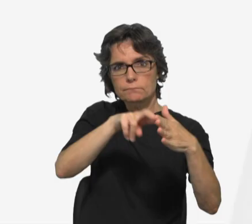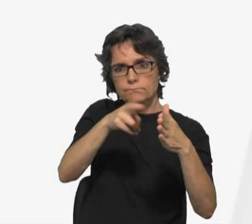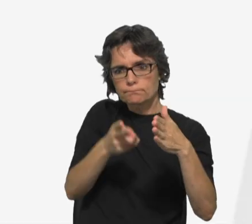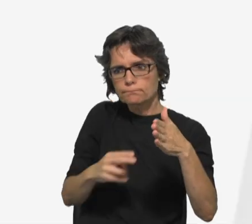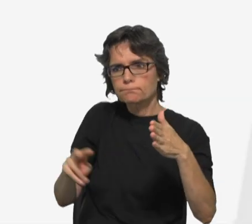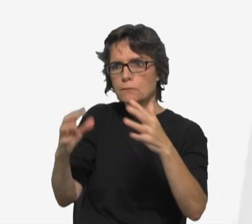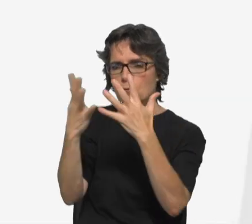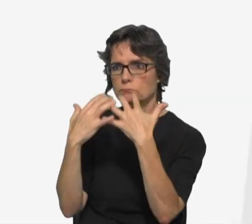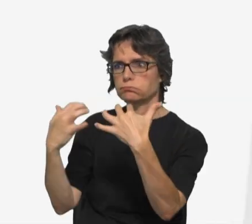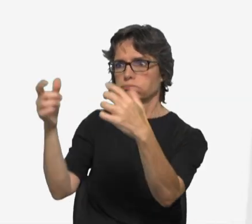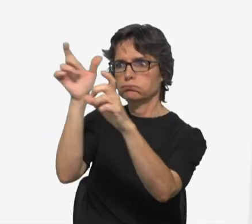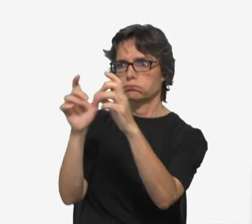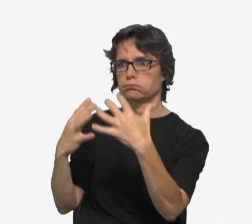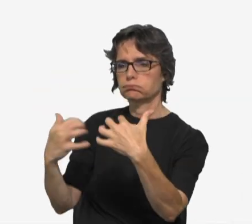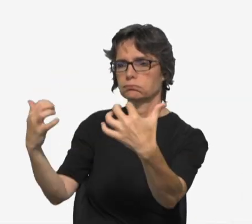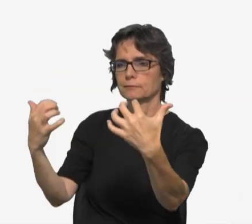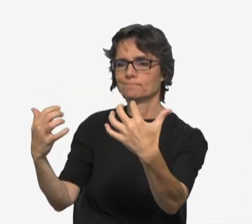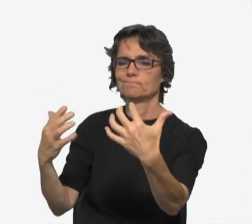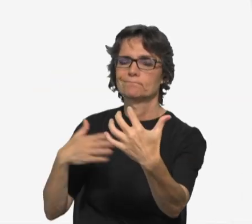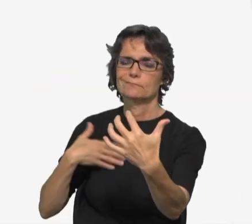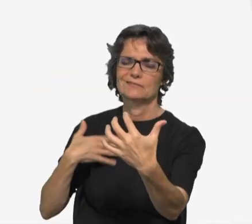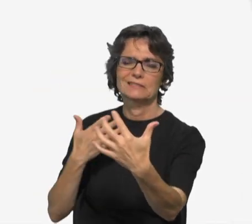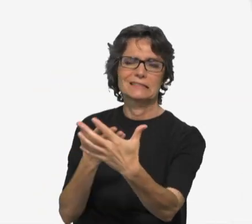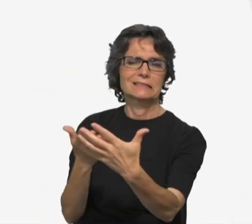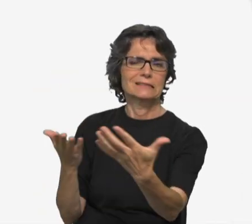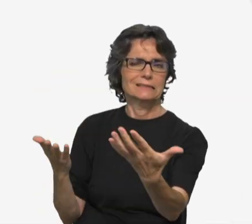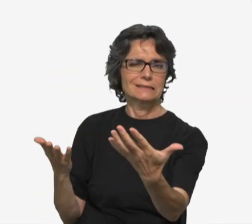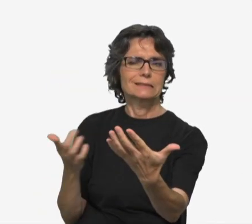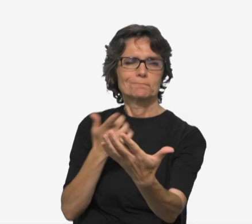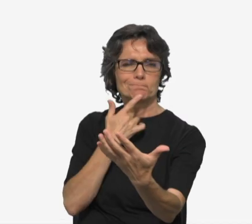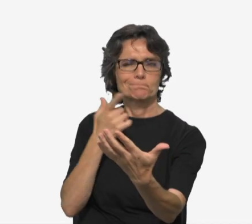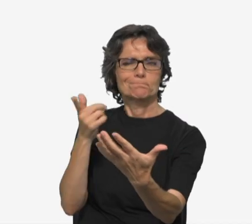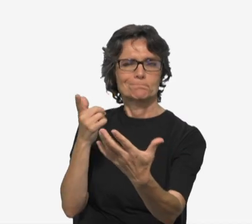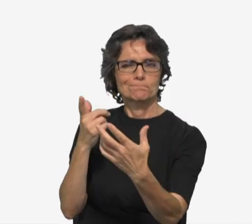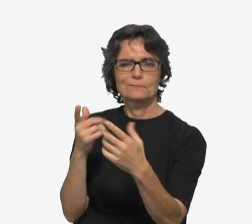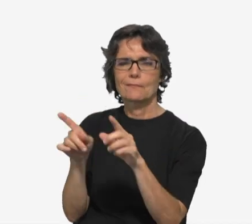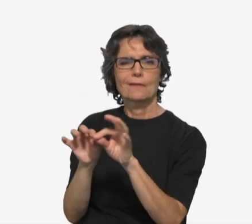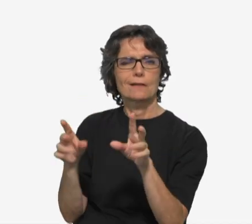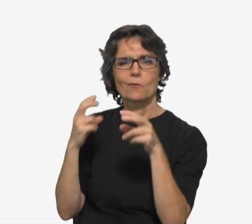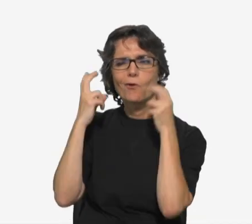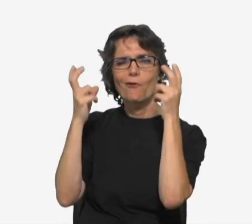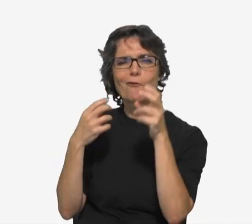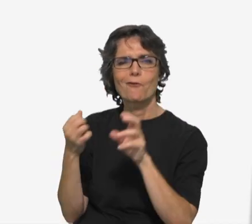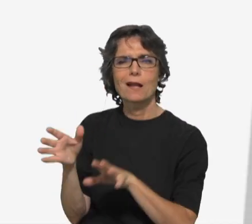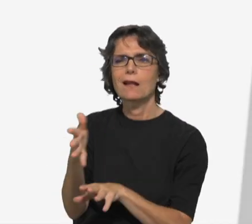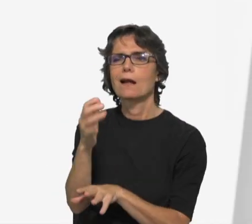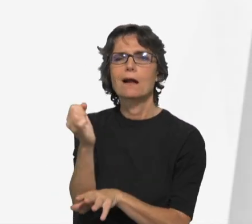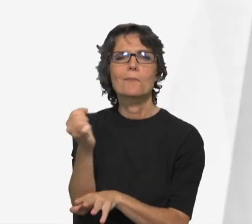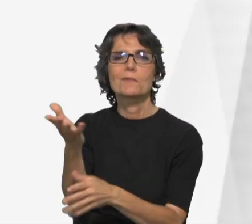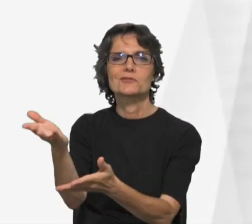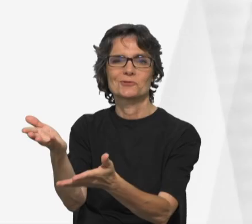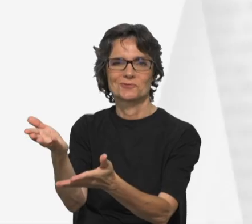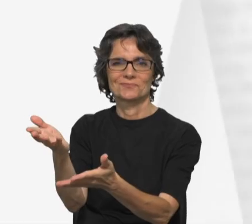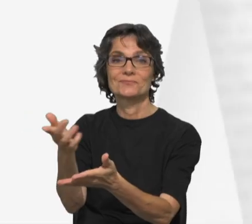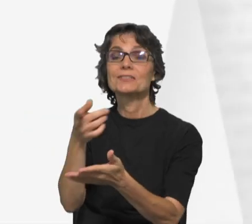uma grande multidão e compadeceu-se toda aquela gente, porque eram como ovelhas sem pastor, e começou